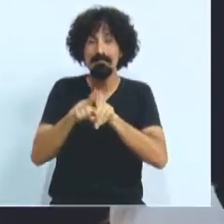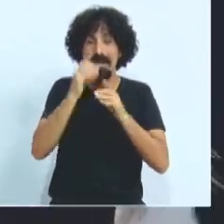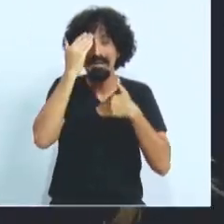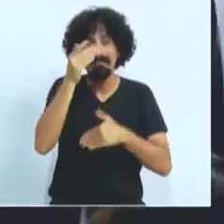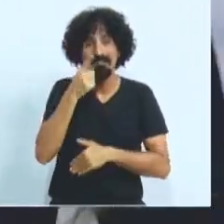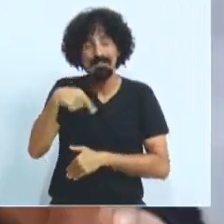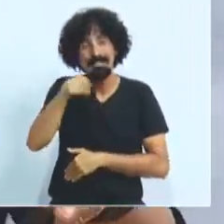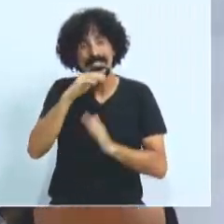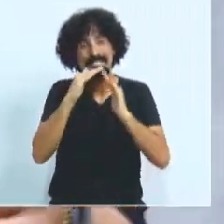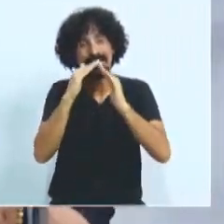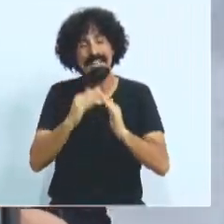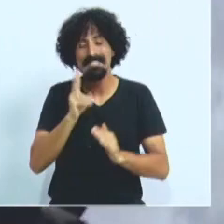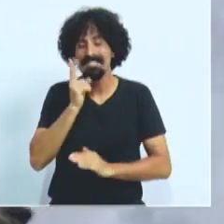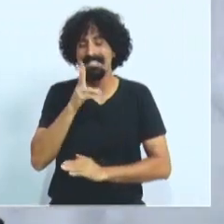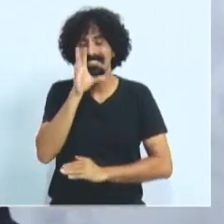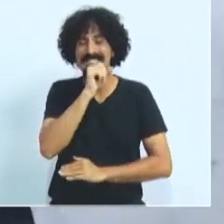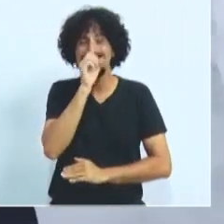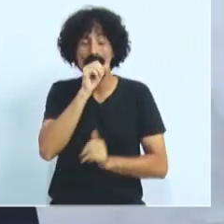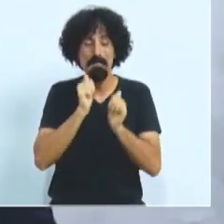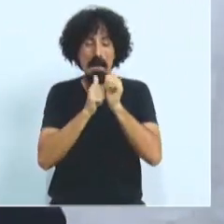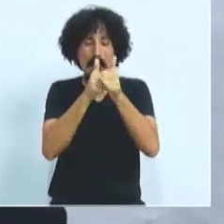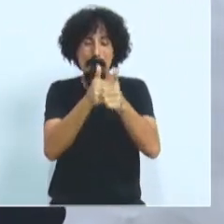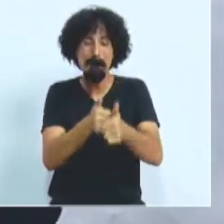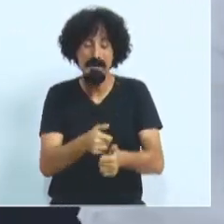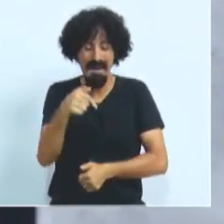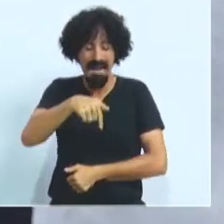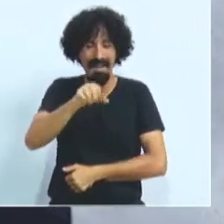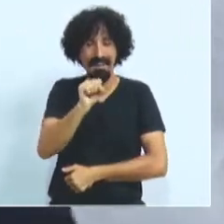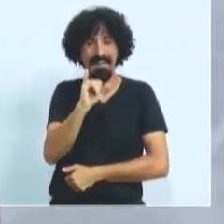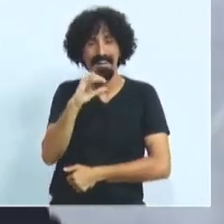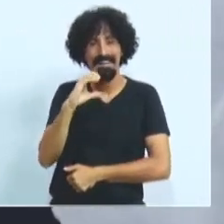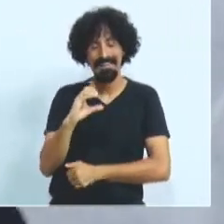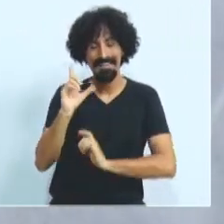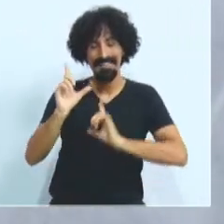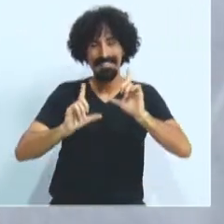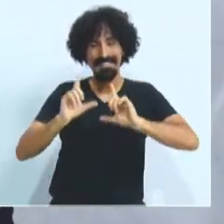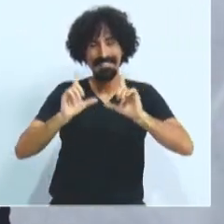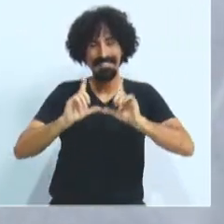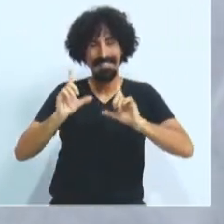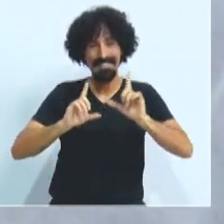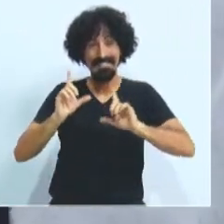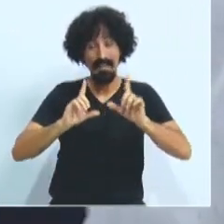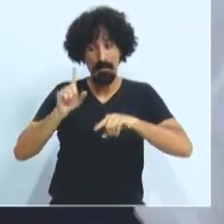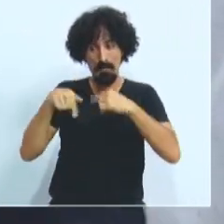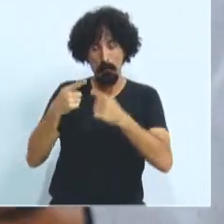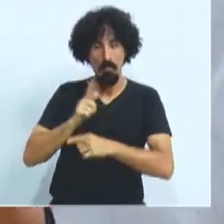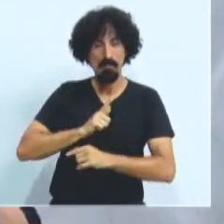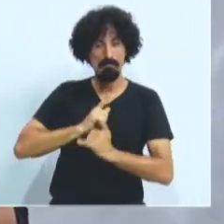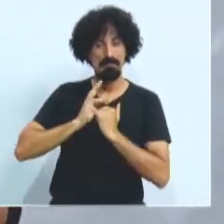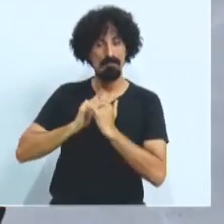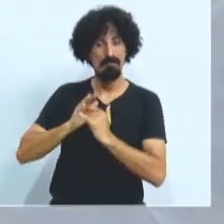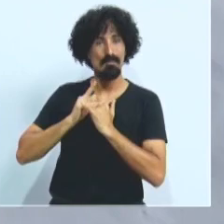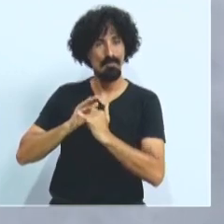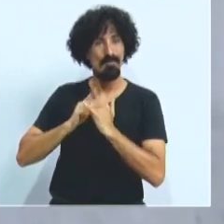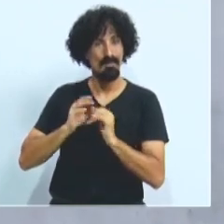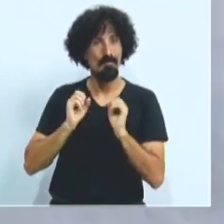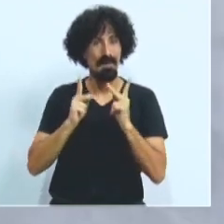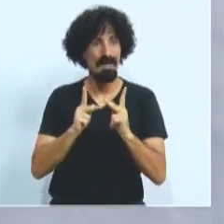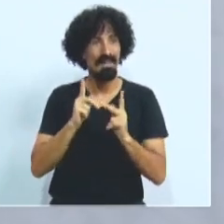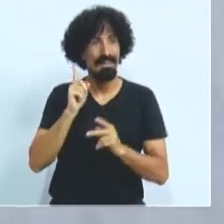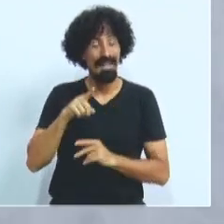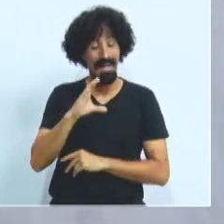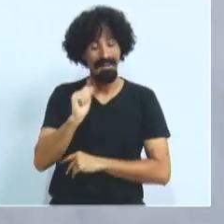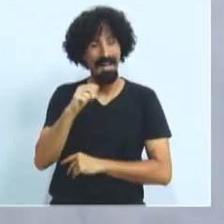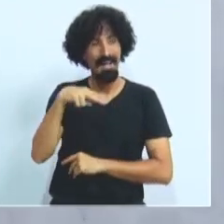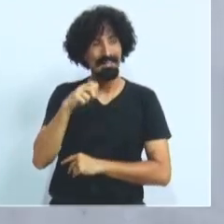de casa que nos acompanha todos os sábados aqui na tela da SIC TV. Lembrando que o tema vai estar disponível no nosso canal no YouTube, o canal SIC TV, para